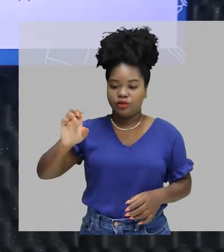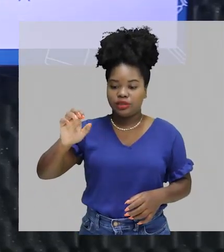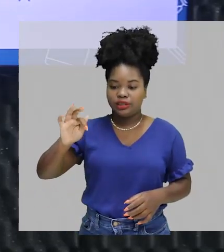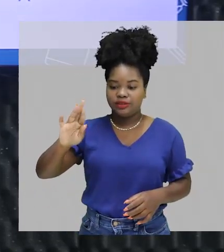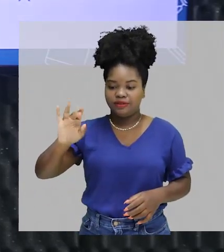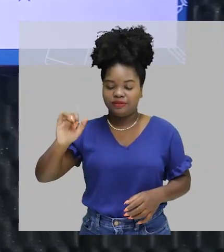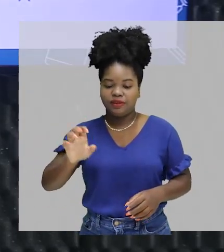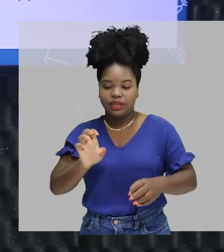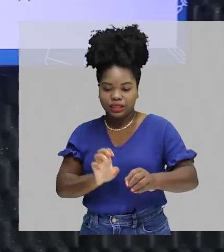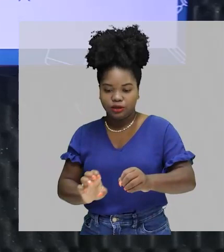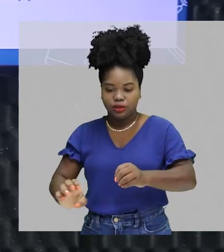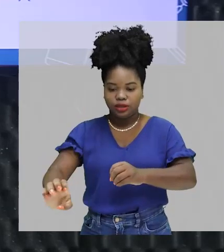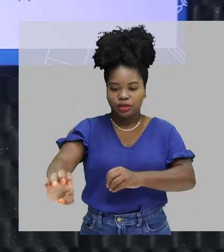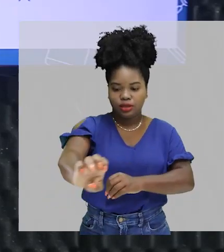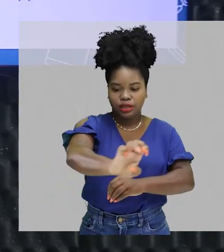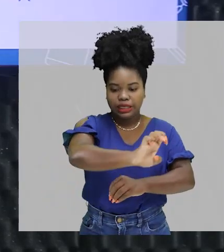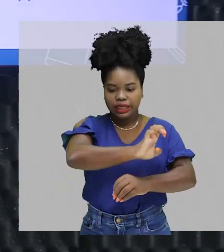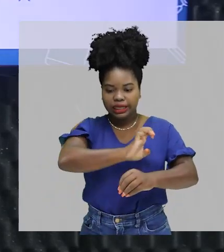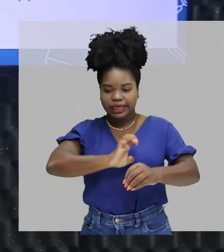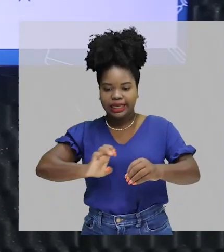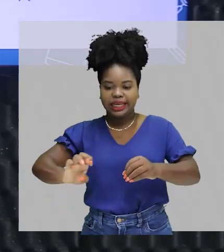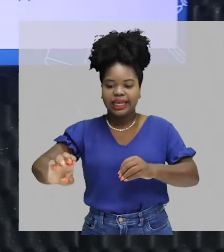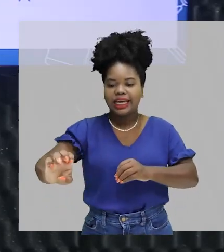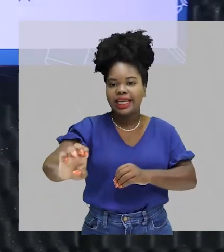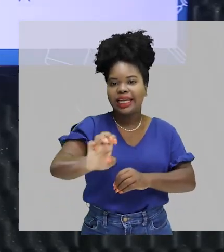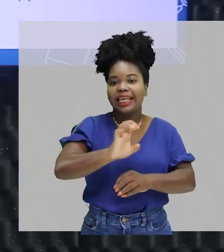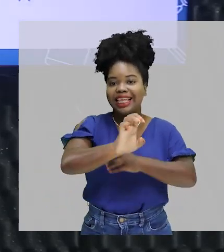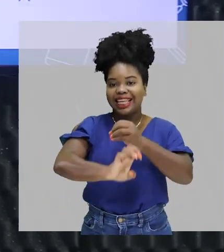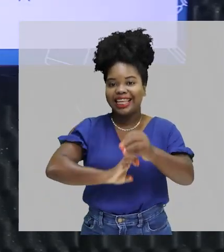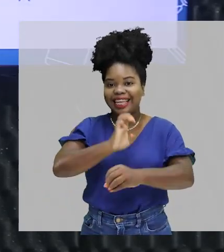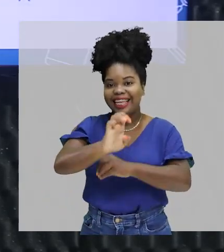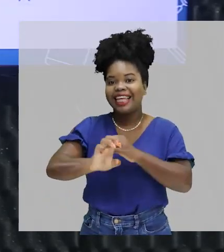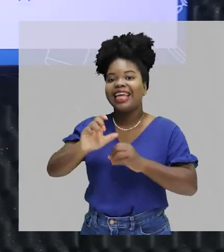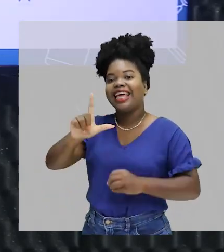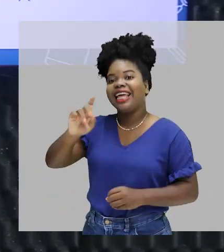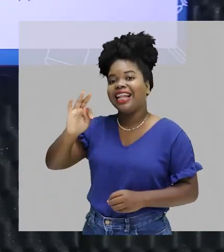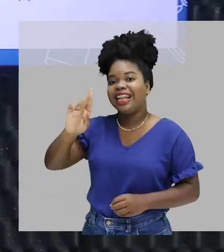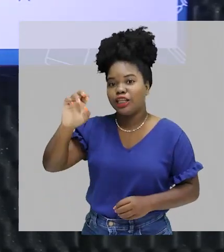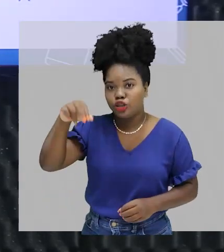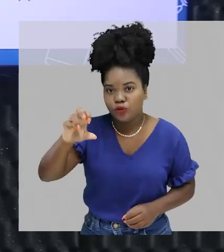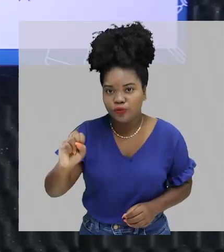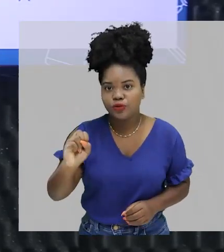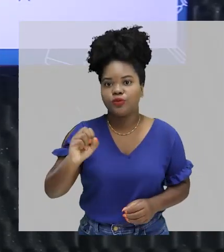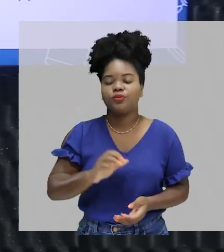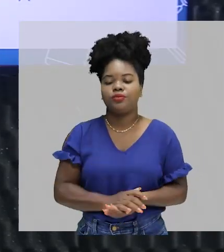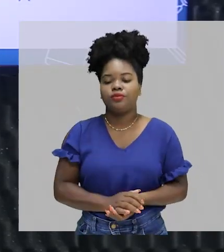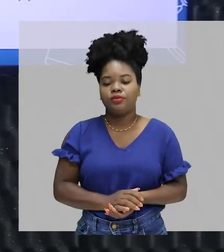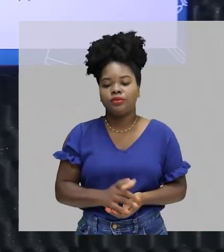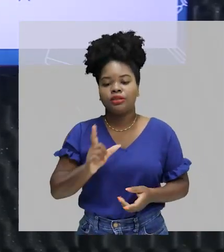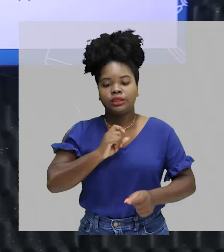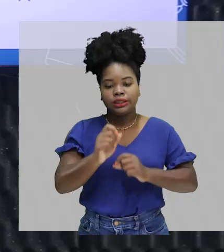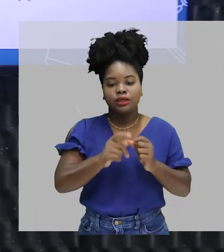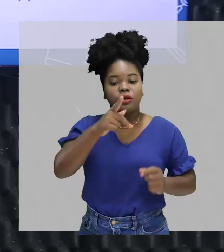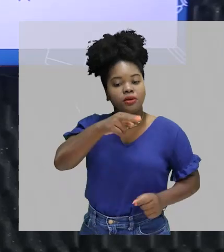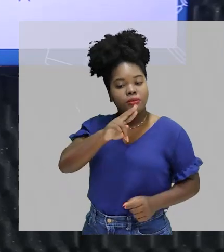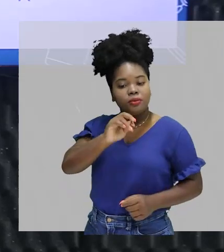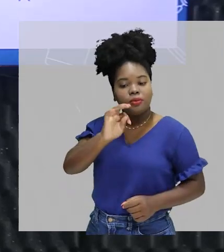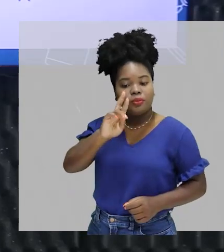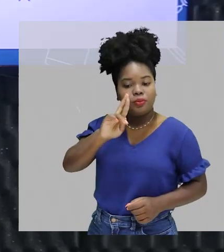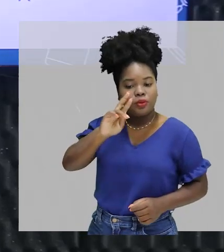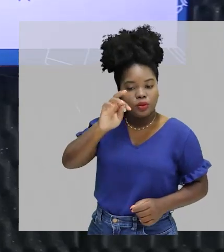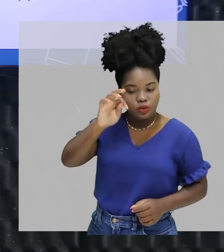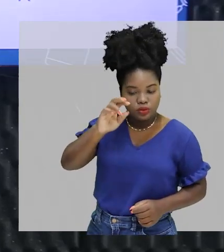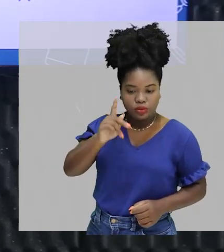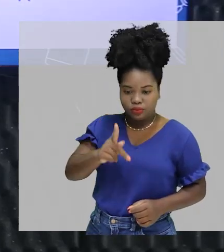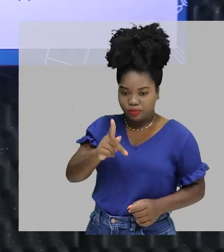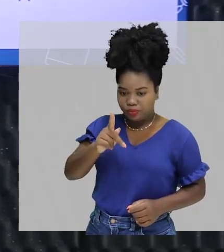ter os elétrons. Lembrando que os prótons eles vão ter uma carga positiva, os elétrons uma